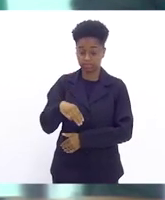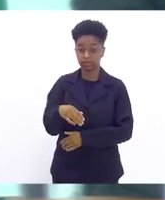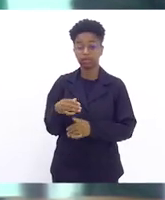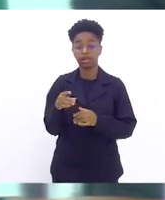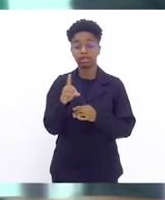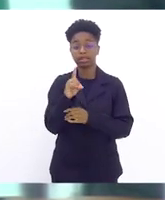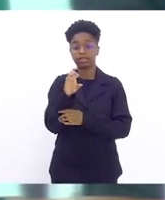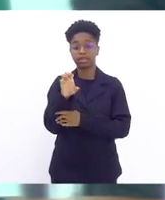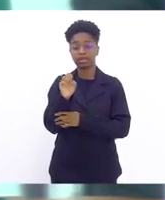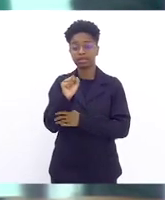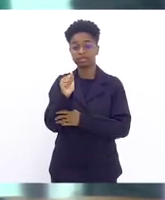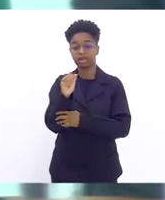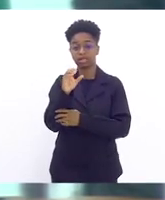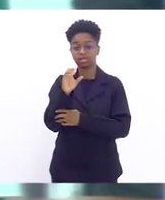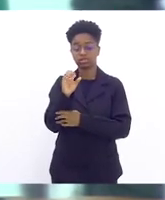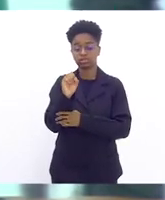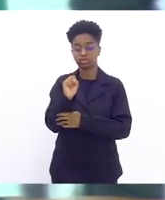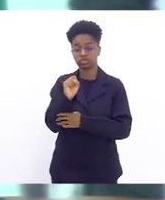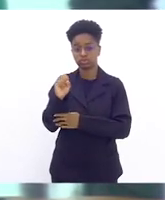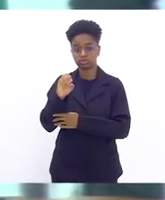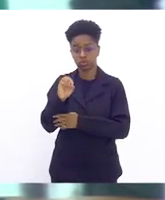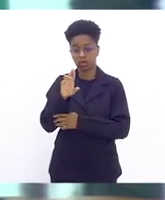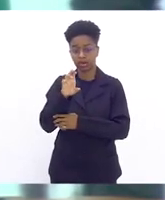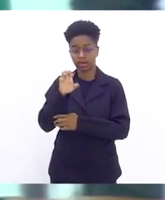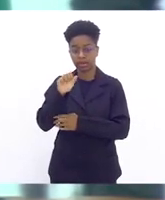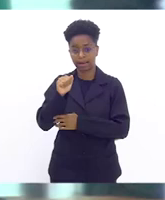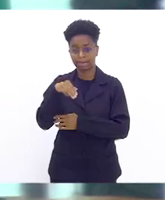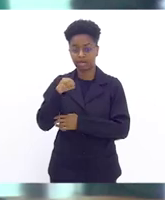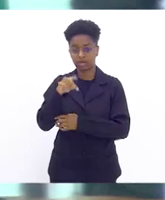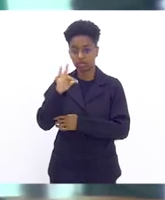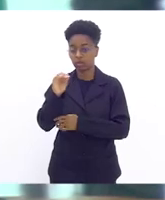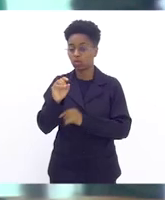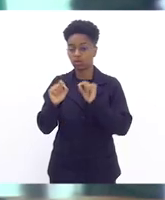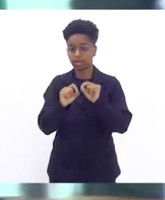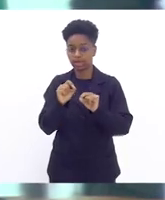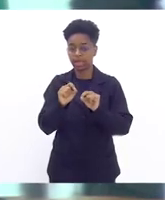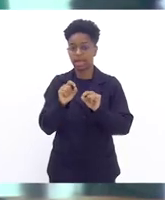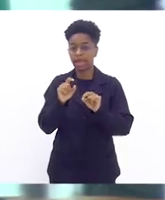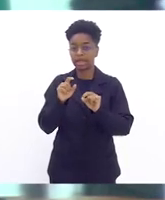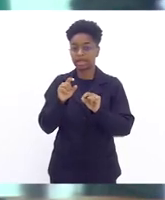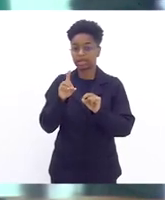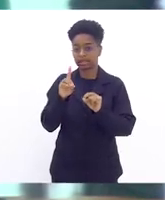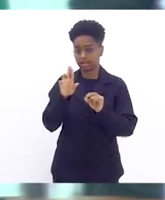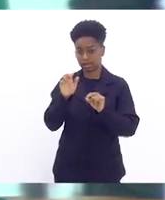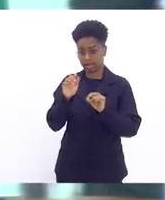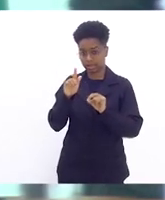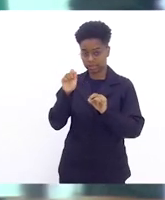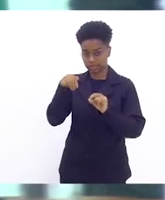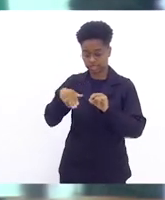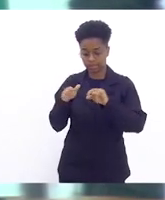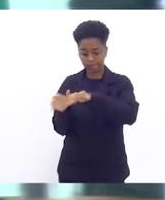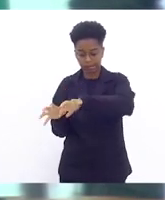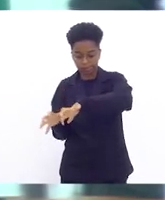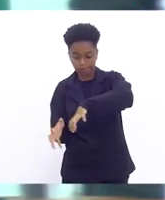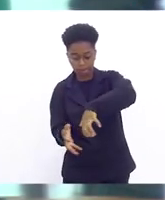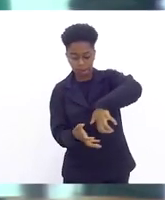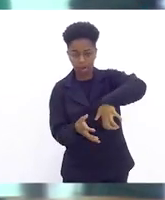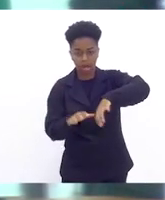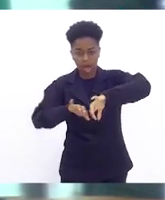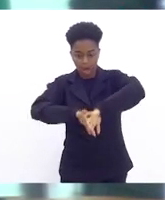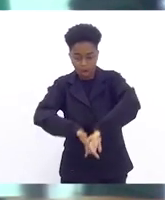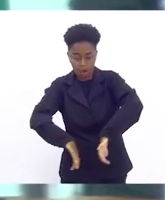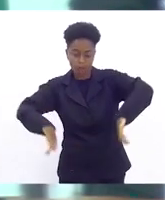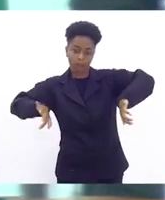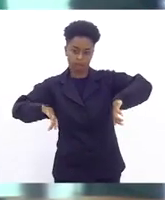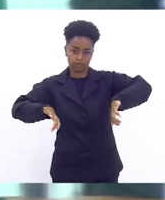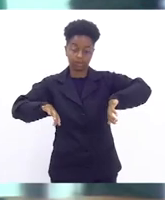vai até o dragão quando você aumenta o calado ou aumenta a sessão daquele corpo Ito daquela Lagoa